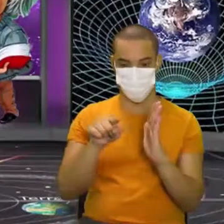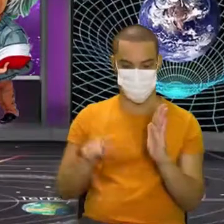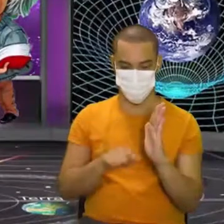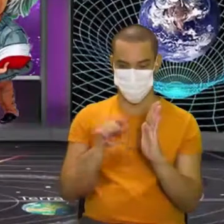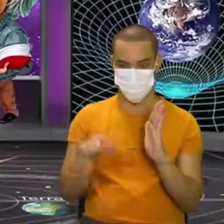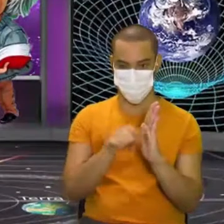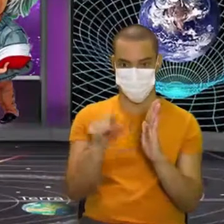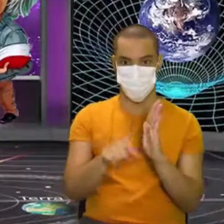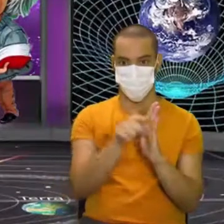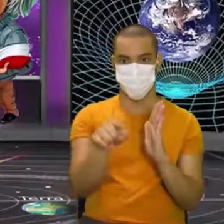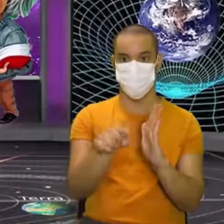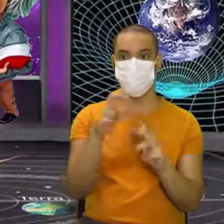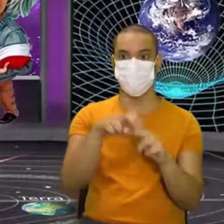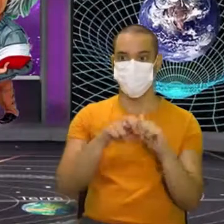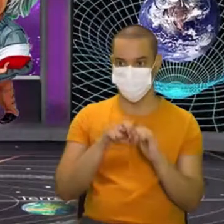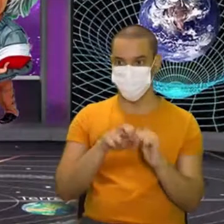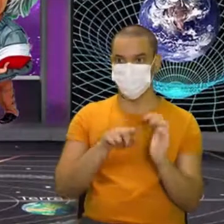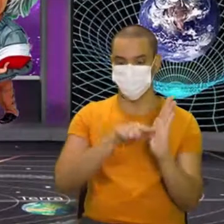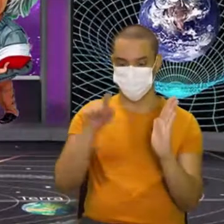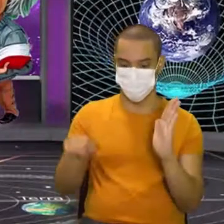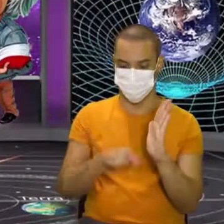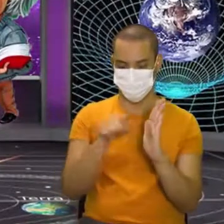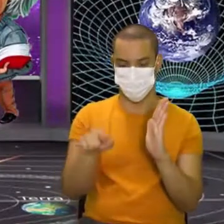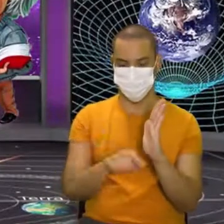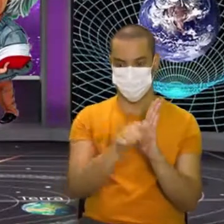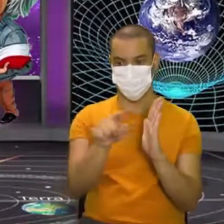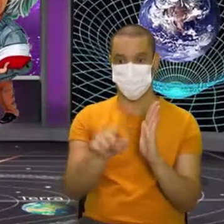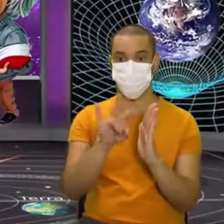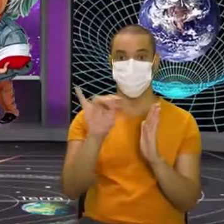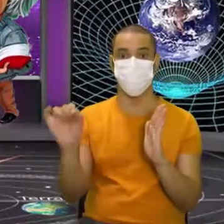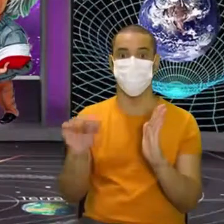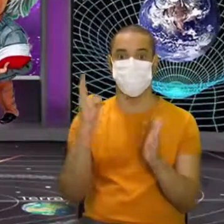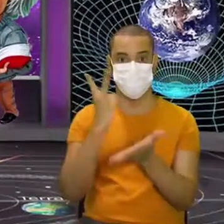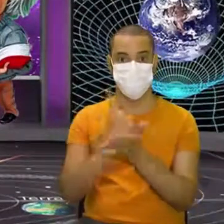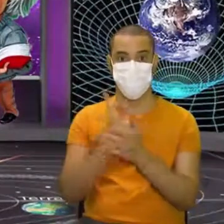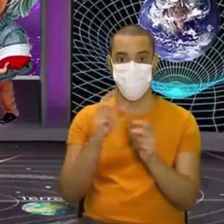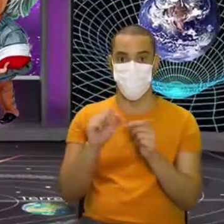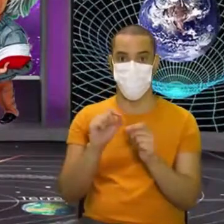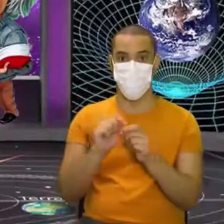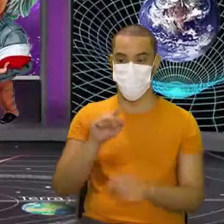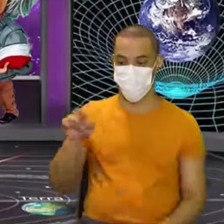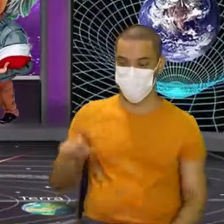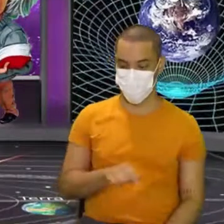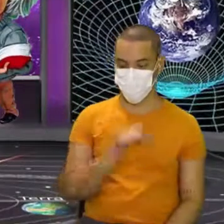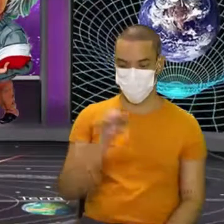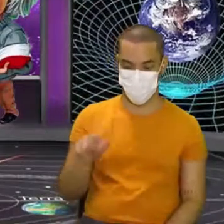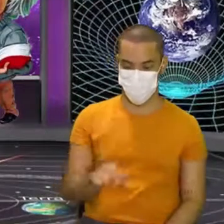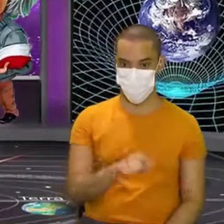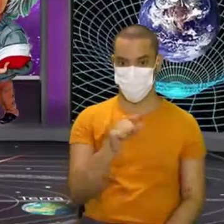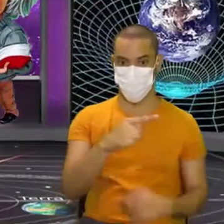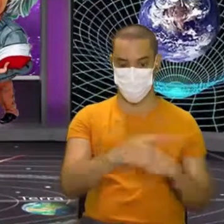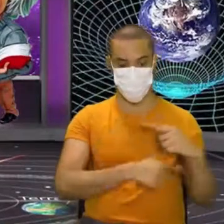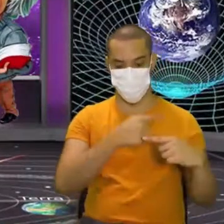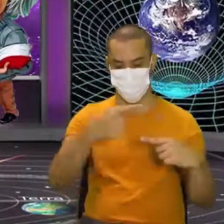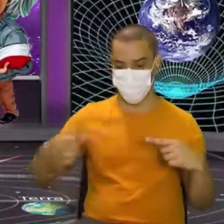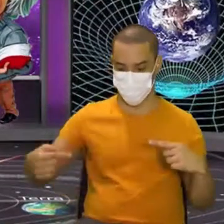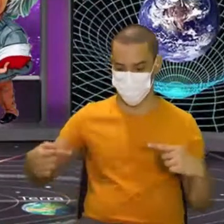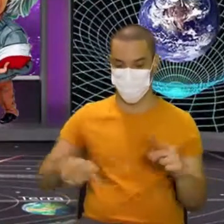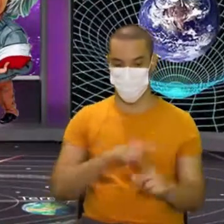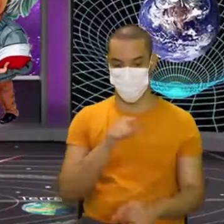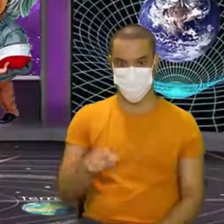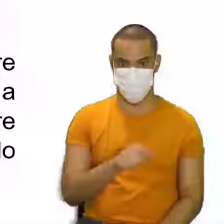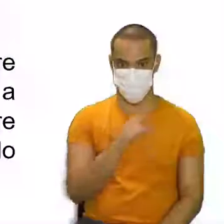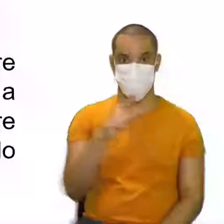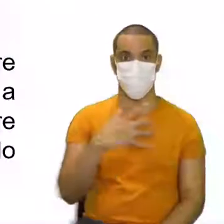então o movimento circular só que ele vai helicoidal né então beleza para você ter conhecimento dos